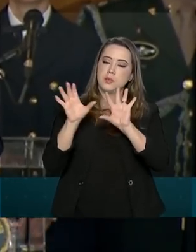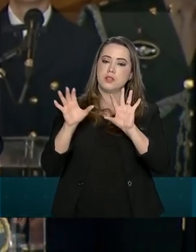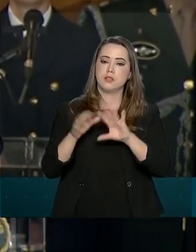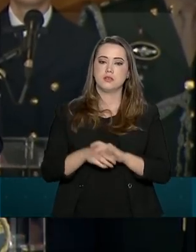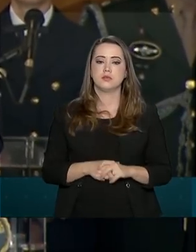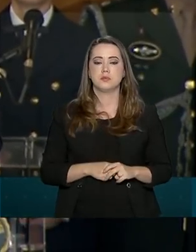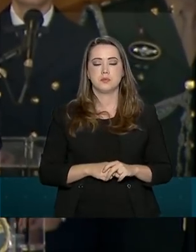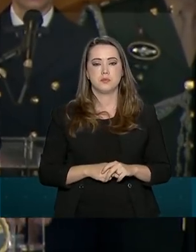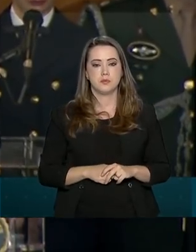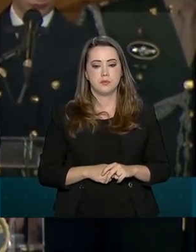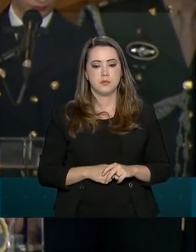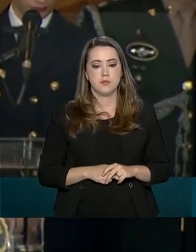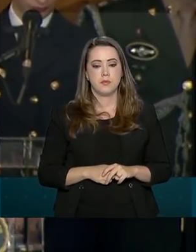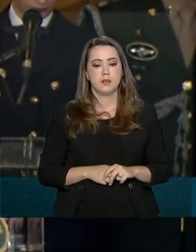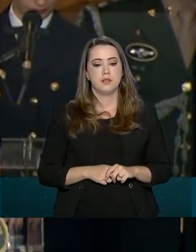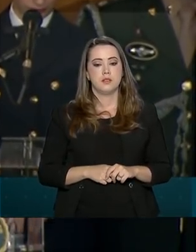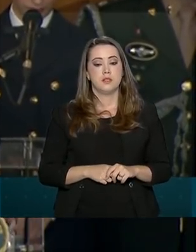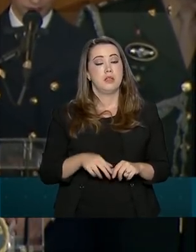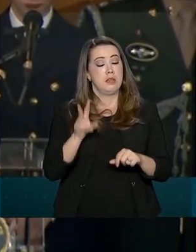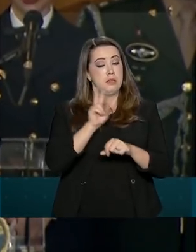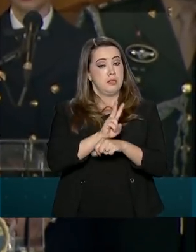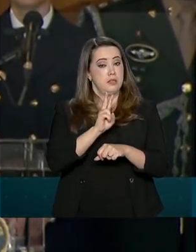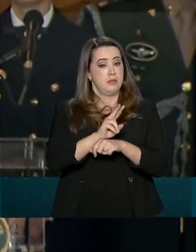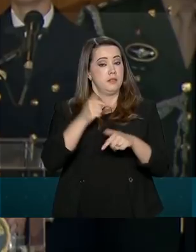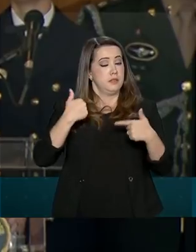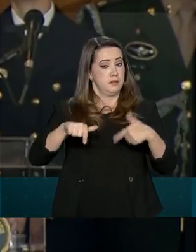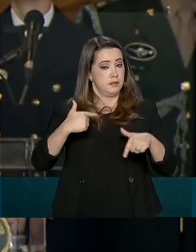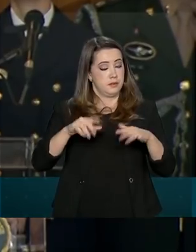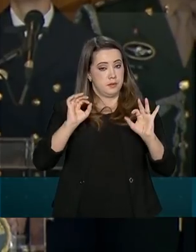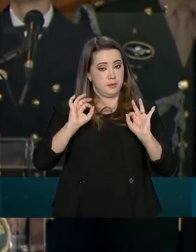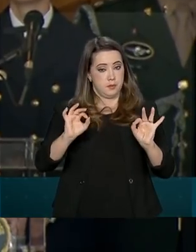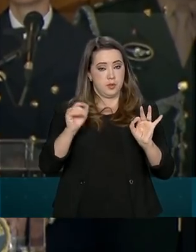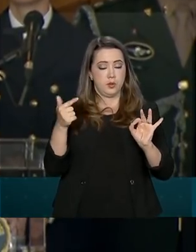A defesa tem esse papel hoje em dia, entre outros.